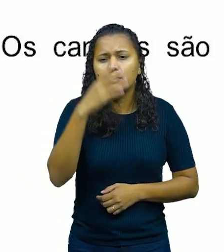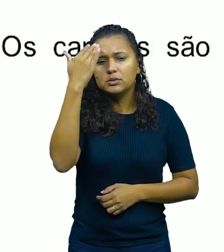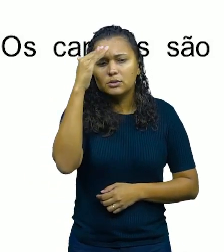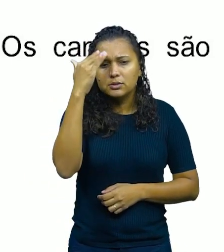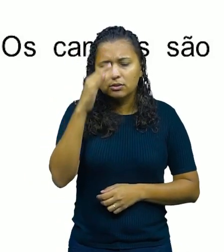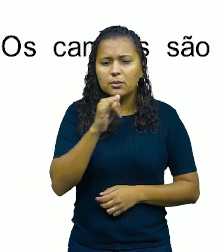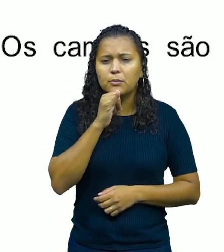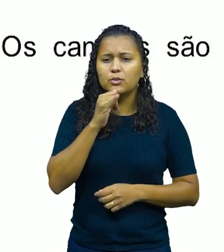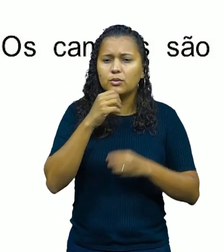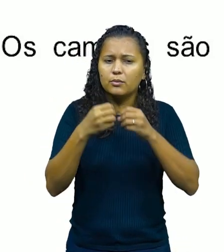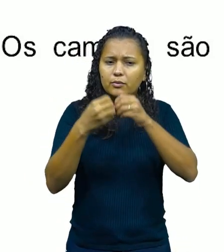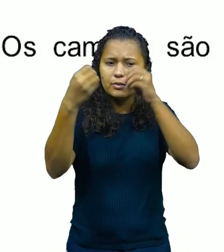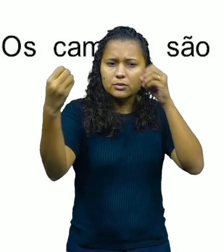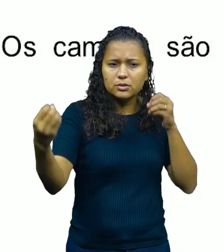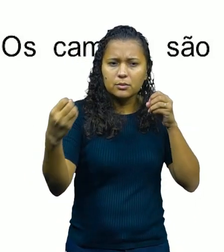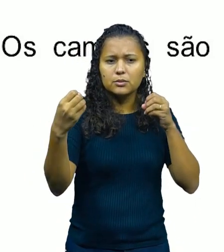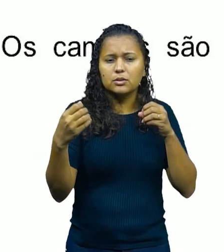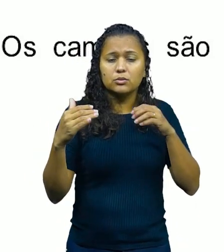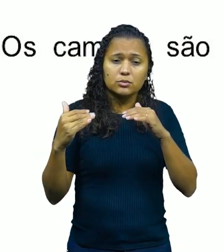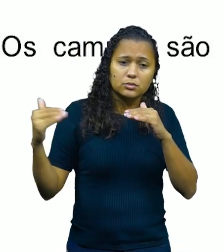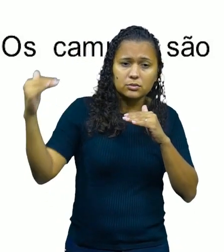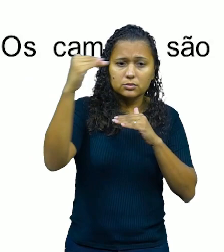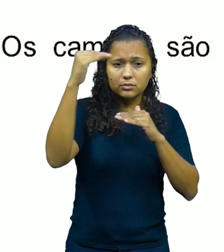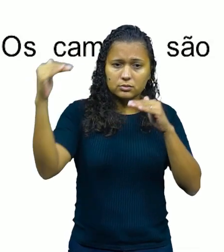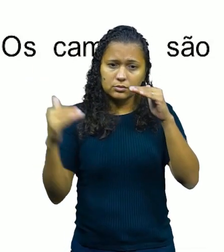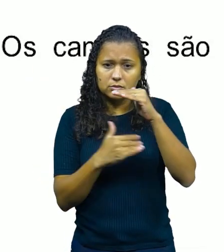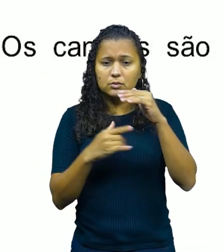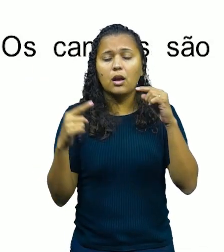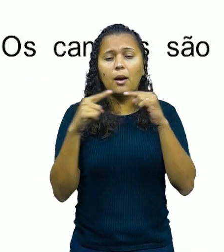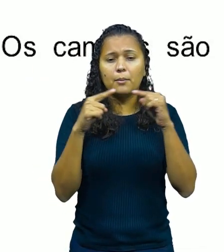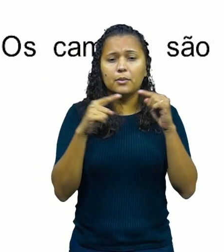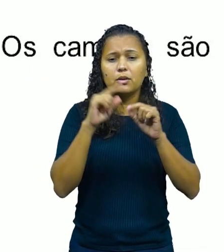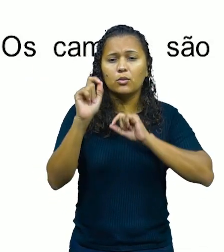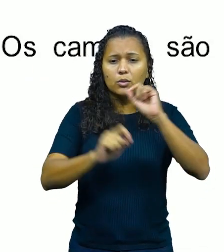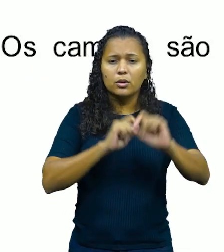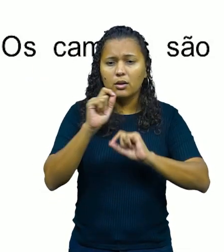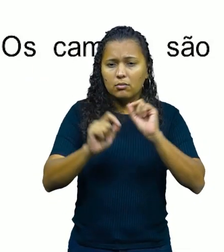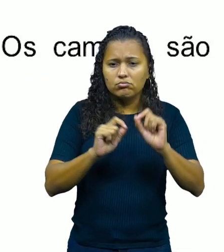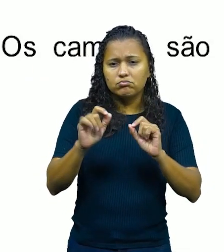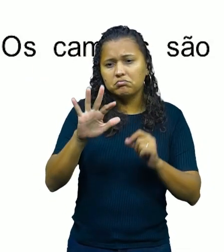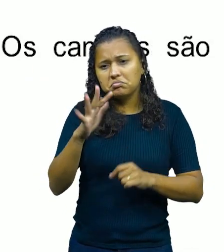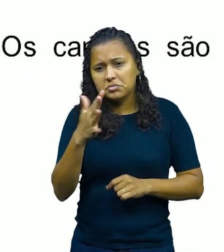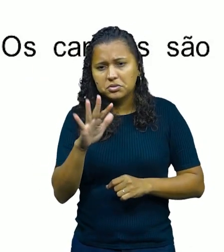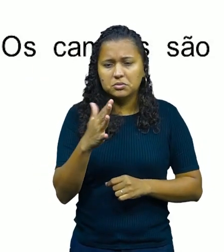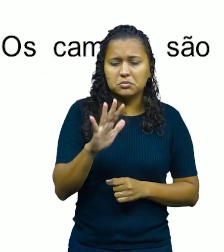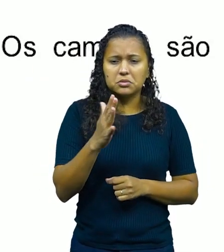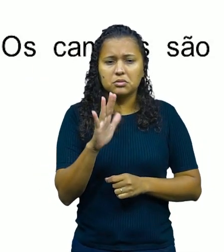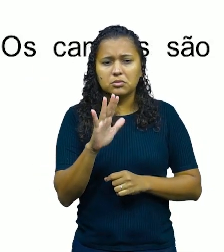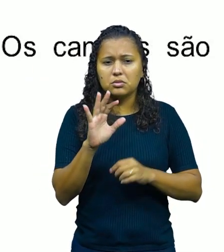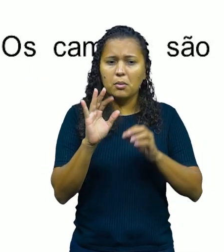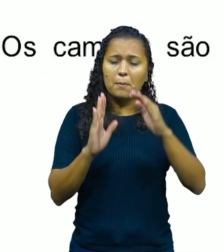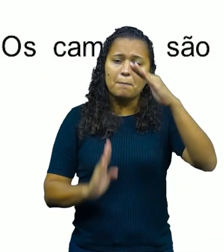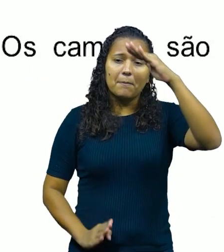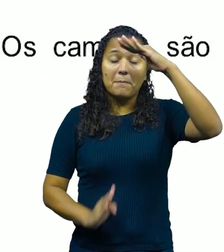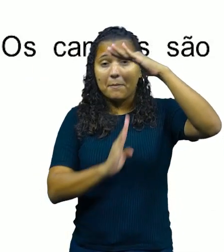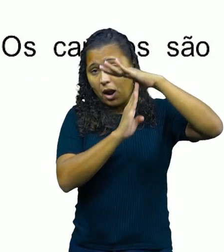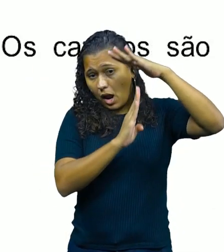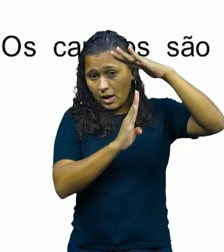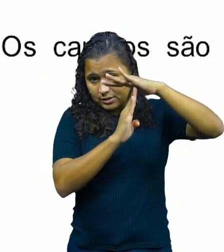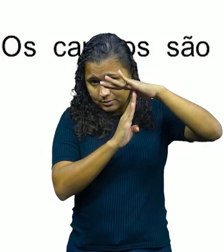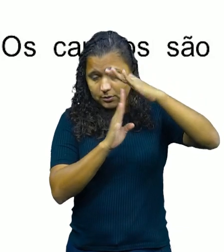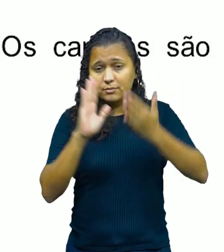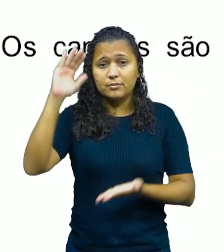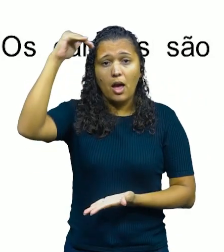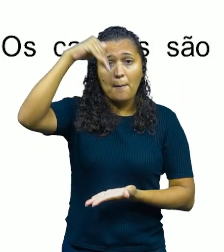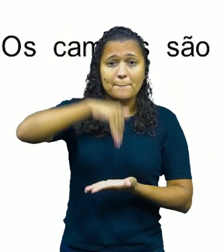o afastamento superior e inferior. Ele corresponde também ao intervalo que vai da dimensão máxima